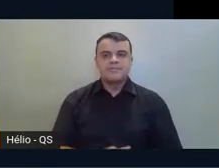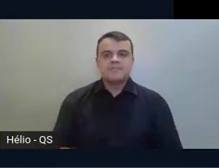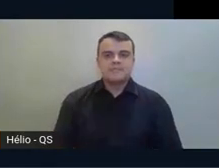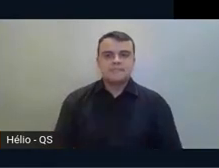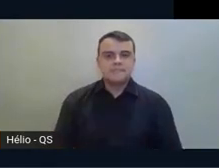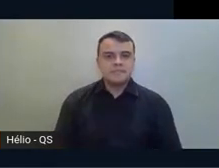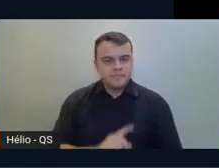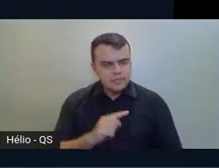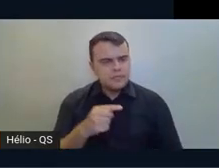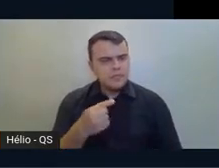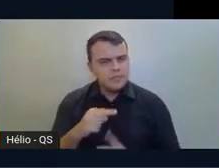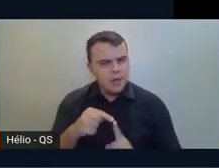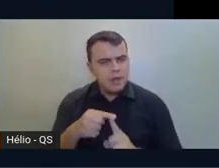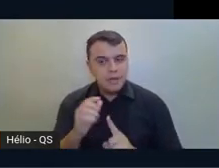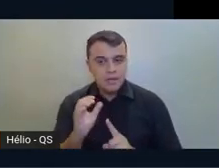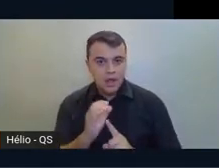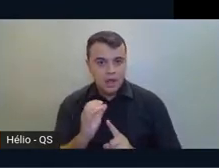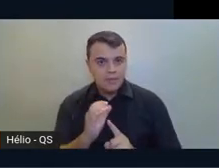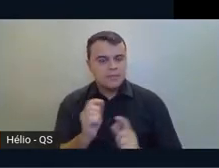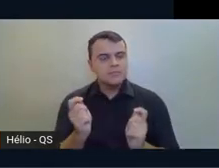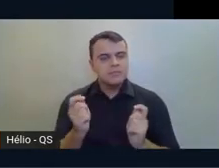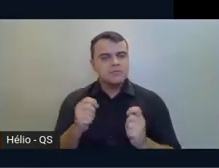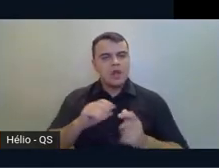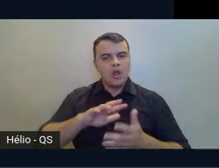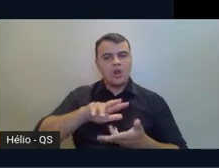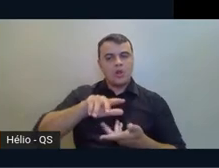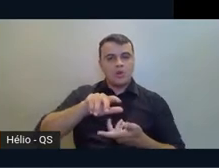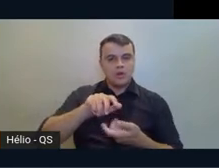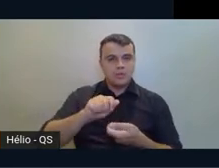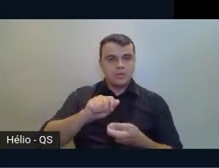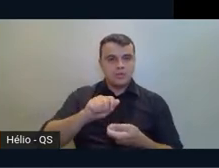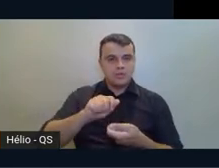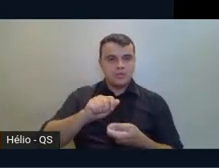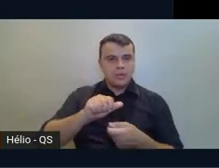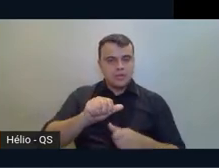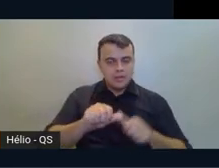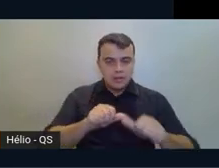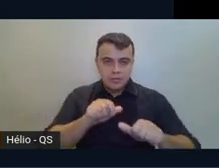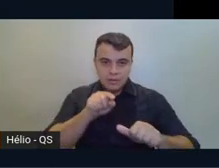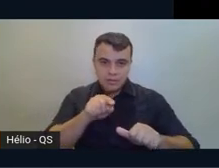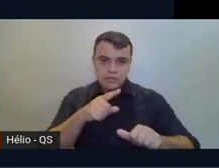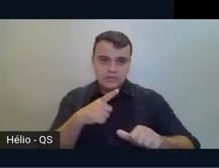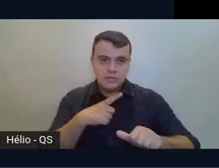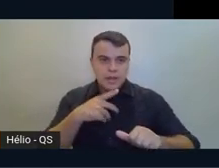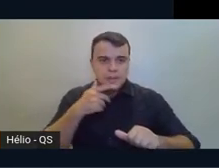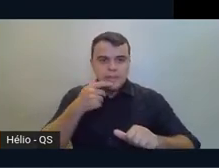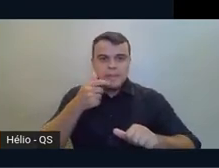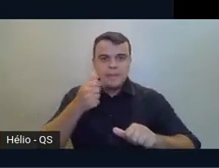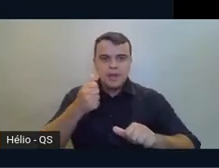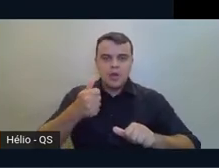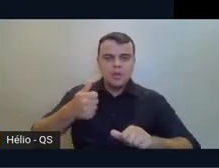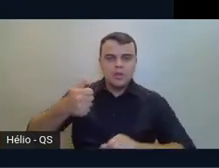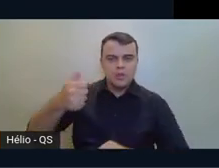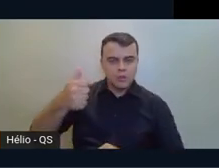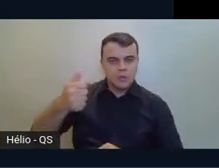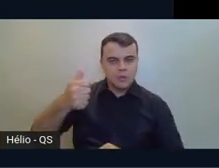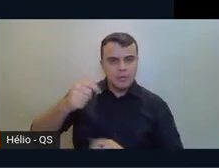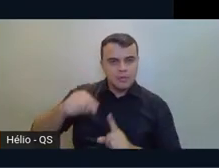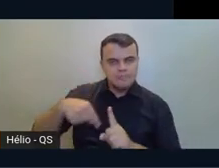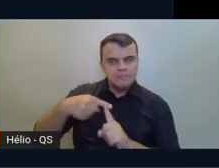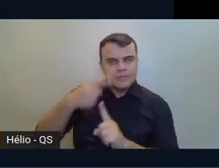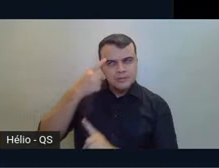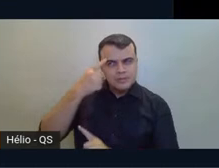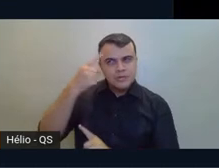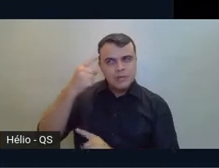somos mais velozes somos globais para transformar você no melhor no primeiro e mais inovador